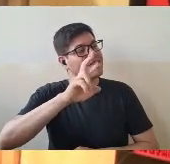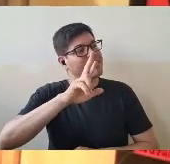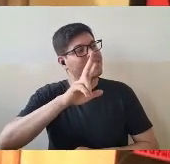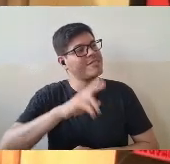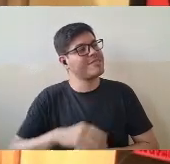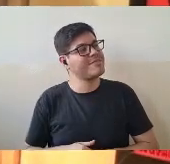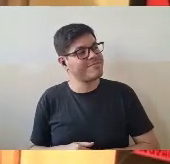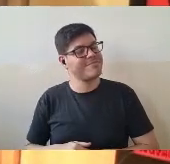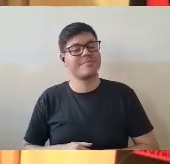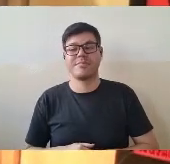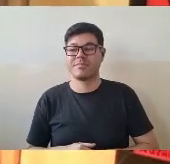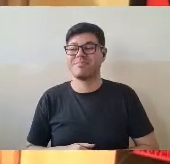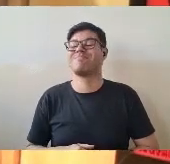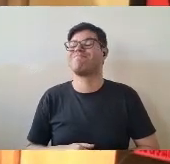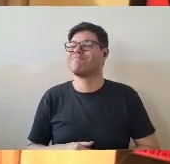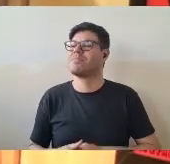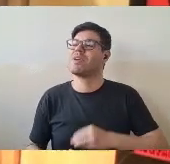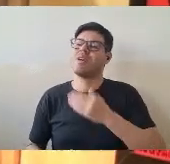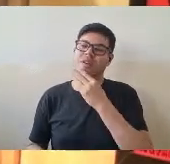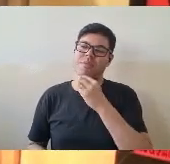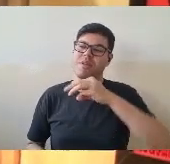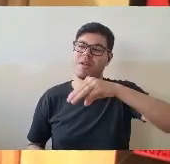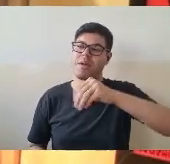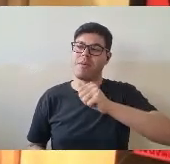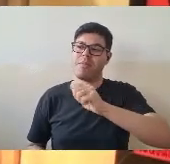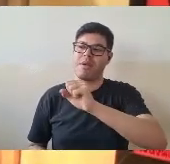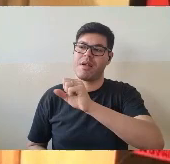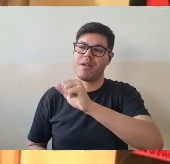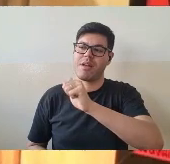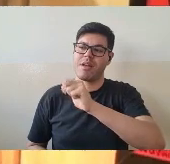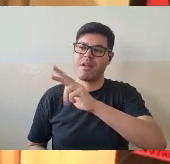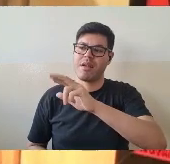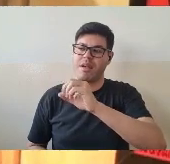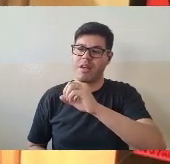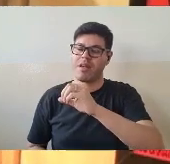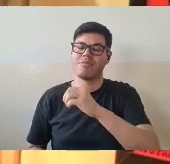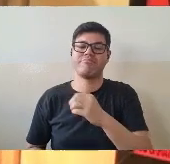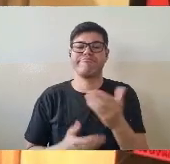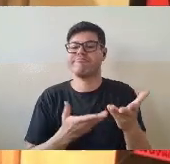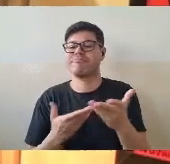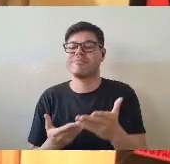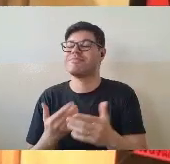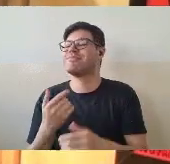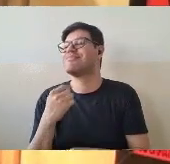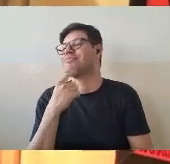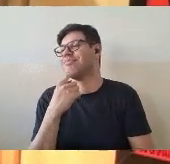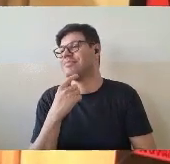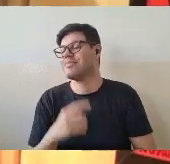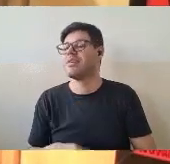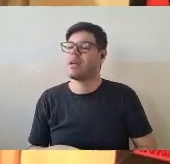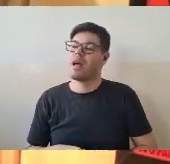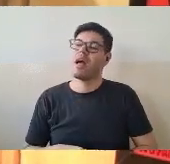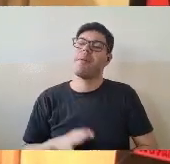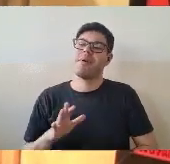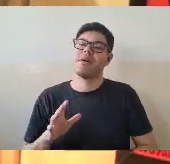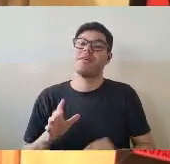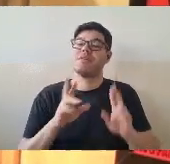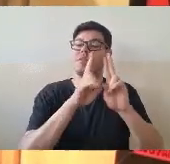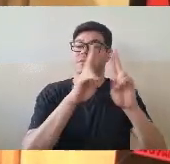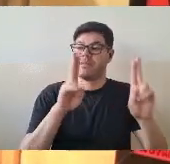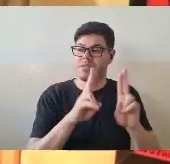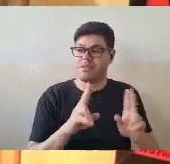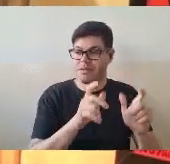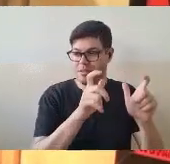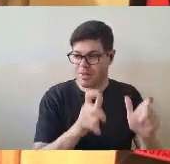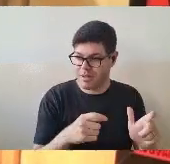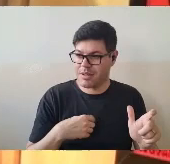A Unimed, quando a gente foi lá aquele dia que nós jogamos truco lá, por isso que eu falo que é ser humano como a gente. Lá no clube. Sim.